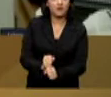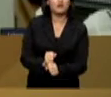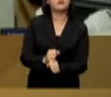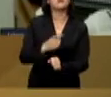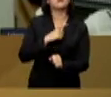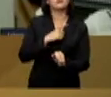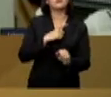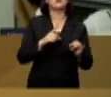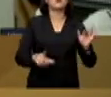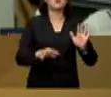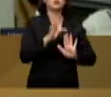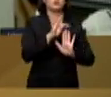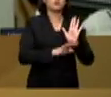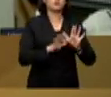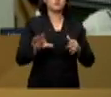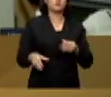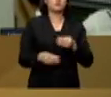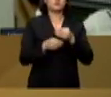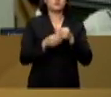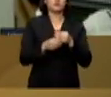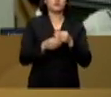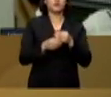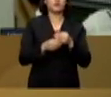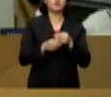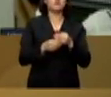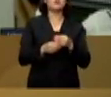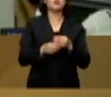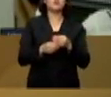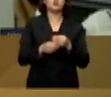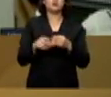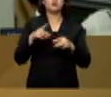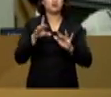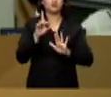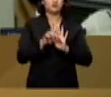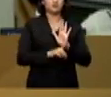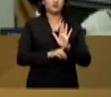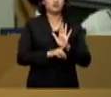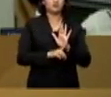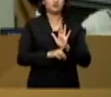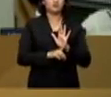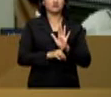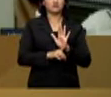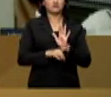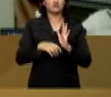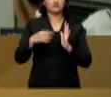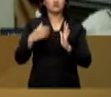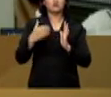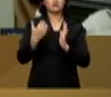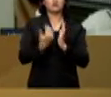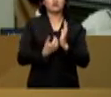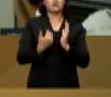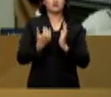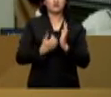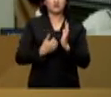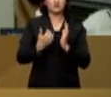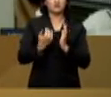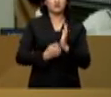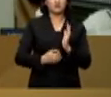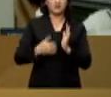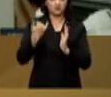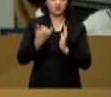contida na norma complementar, reiterando o direito à apropriação do crédito relativo à parcela do imposto em que figura como